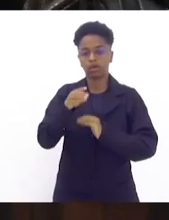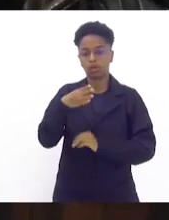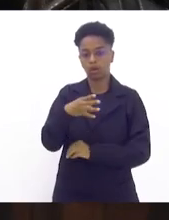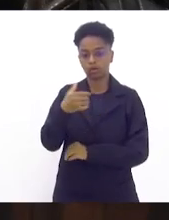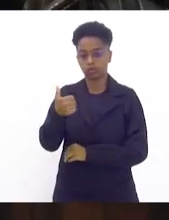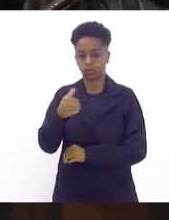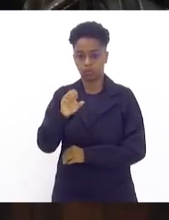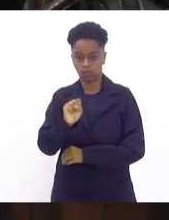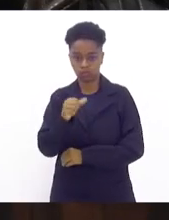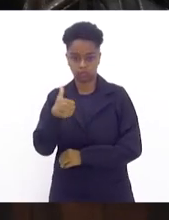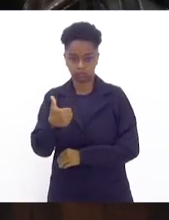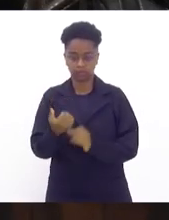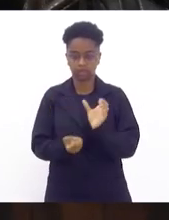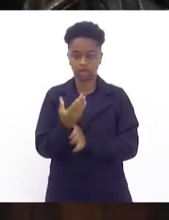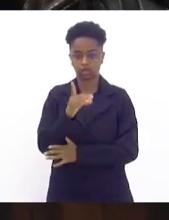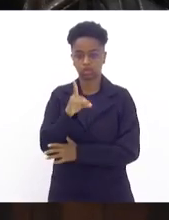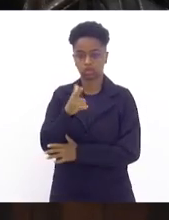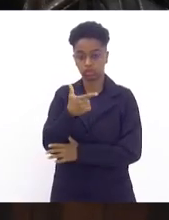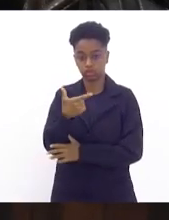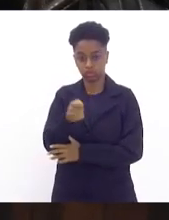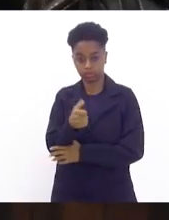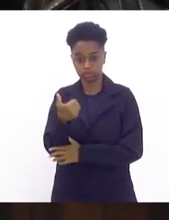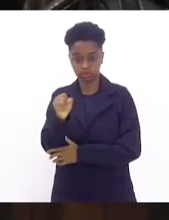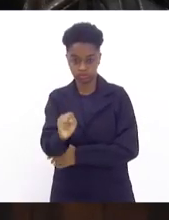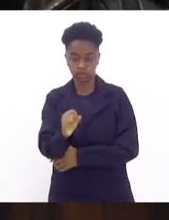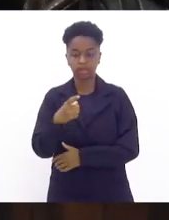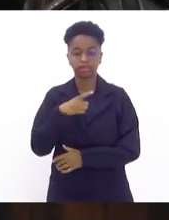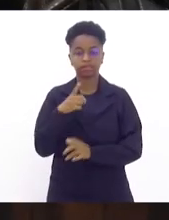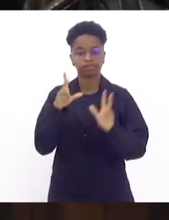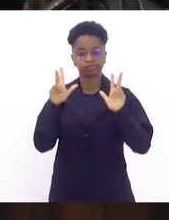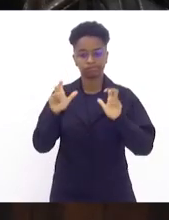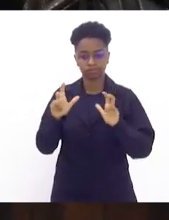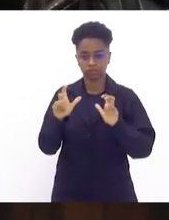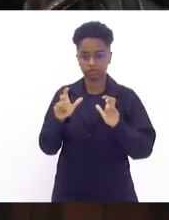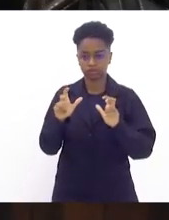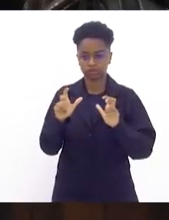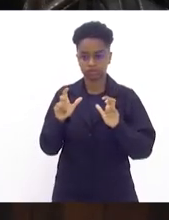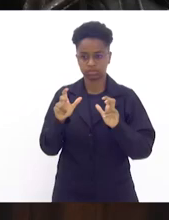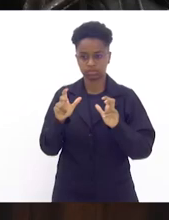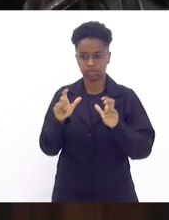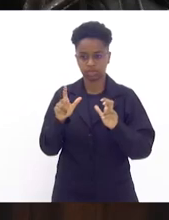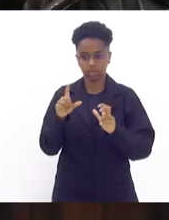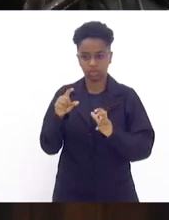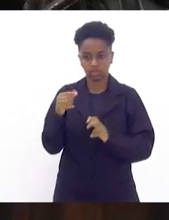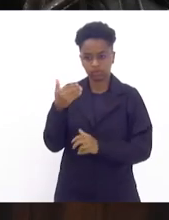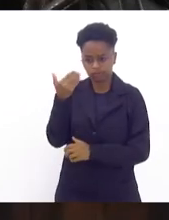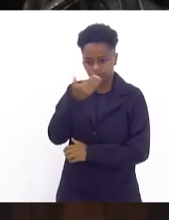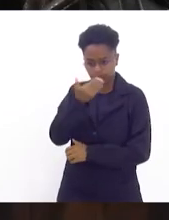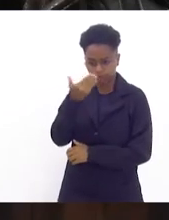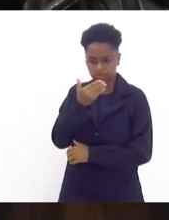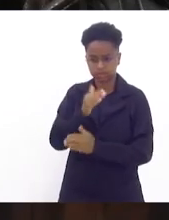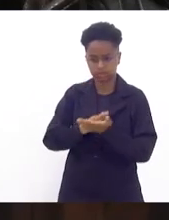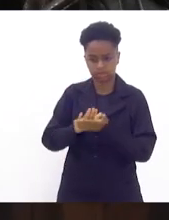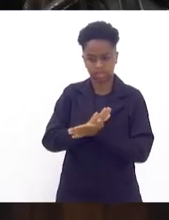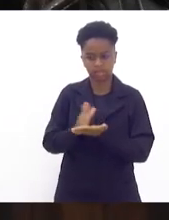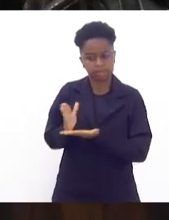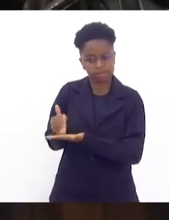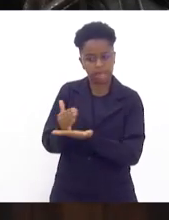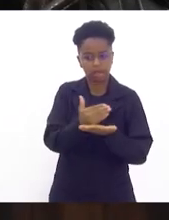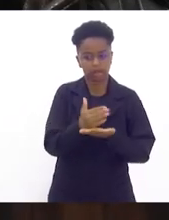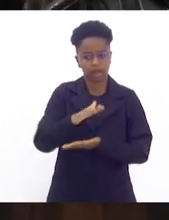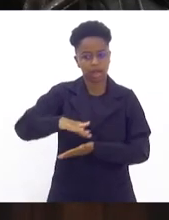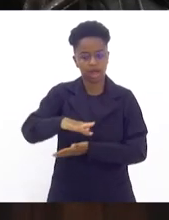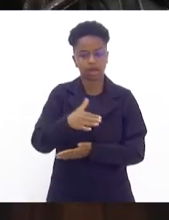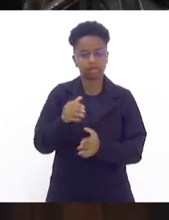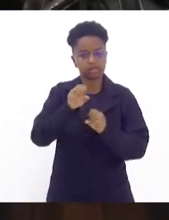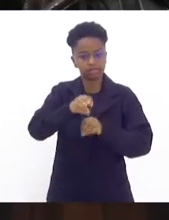2018, de autoria do deputado Átila Nunes, institui a campanha Somos Raros, Não Invisíveis, nas redes de saúde de ensino do Estado